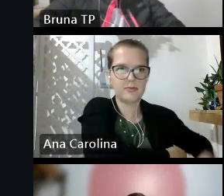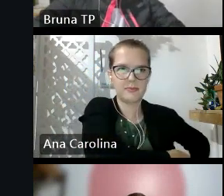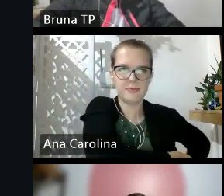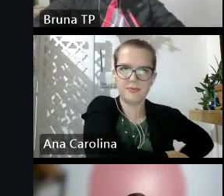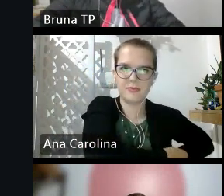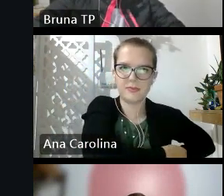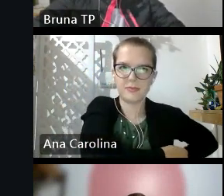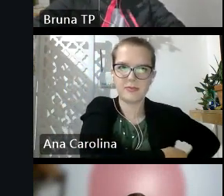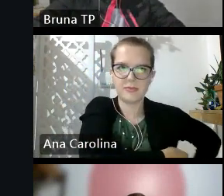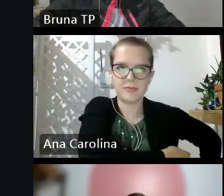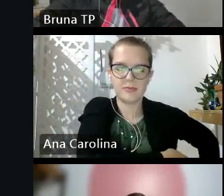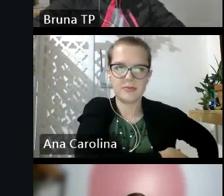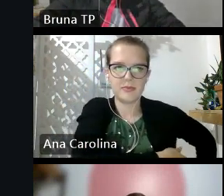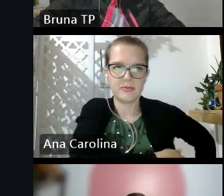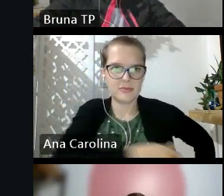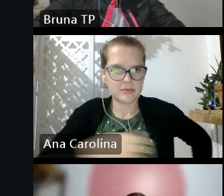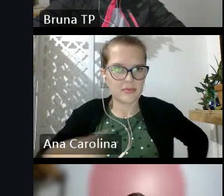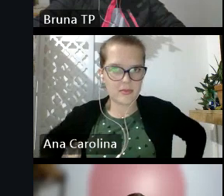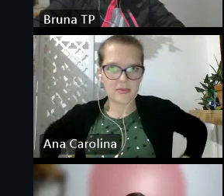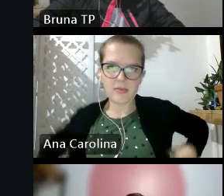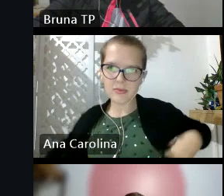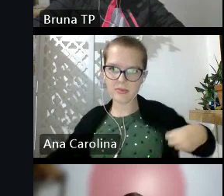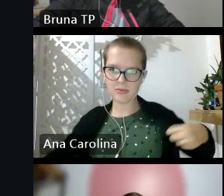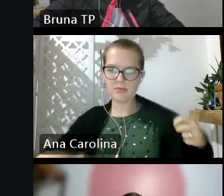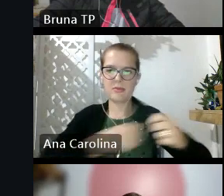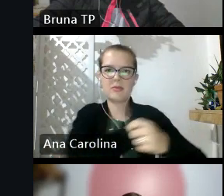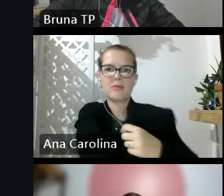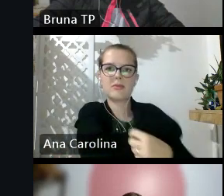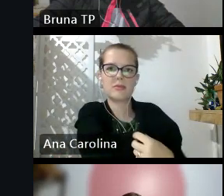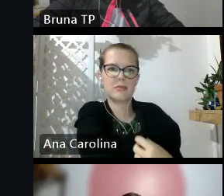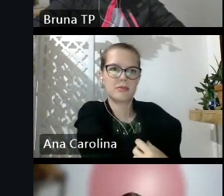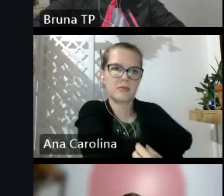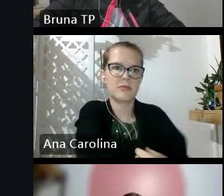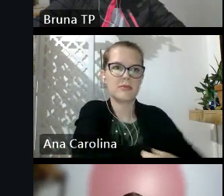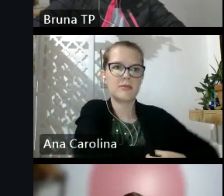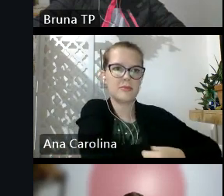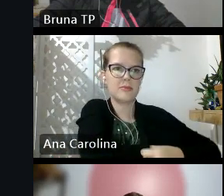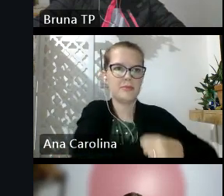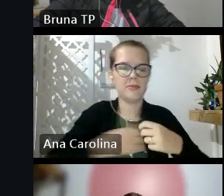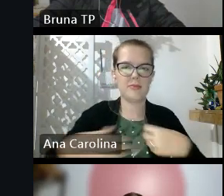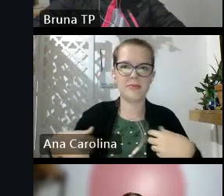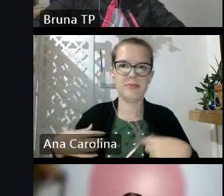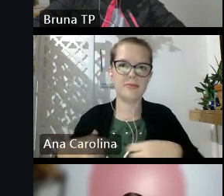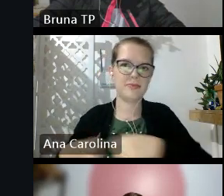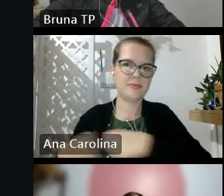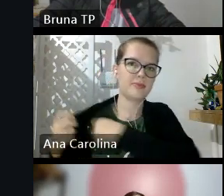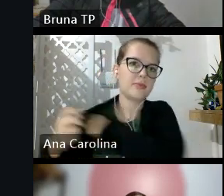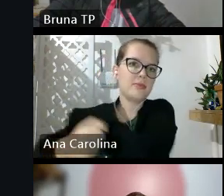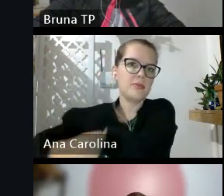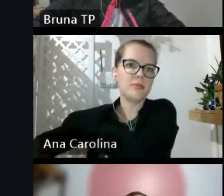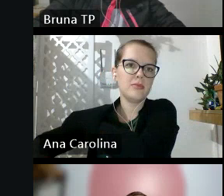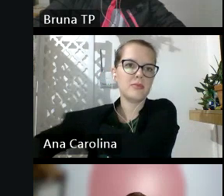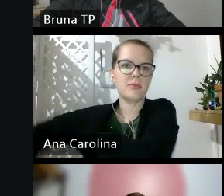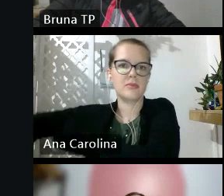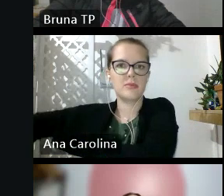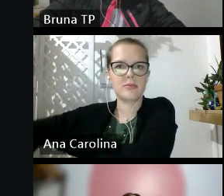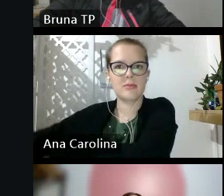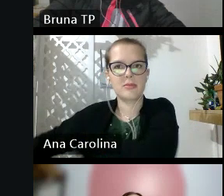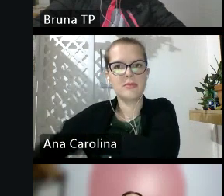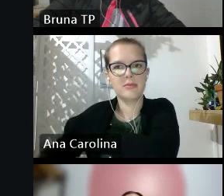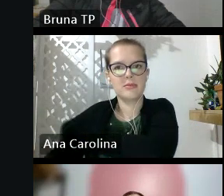corretor. eu sou corretor de imóveis também. Eu consegui, durante essas décadas todas, me tornar